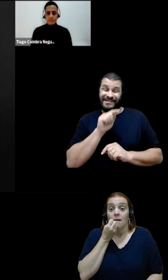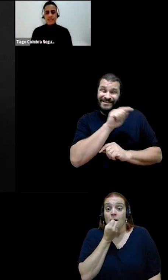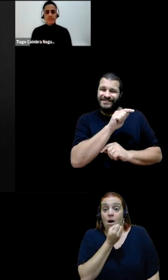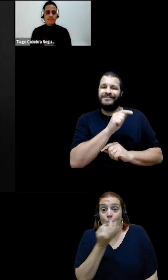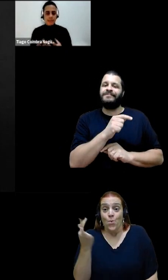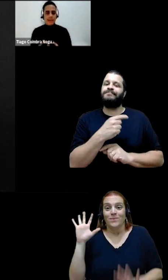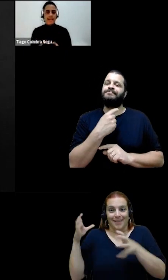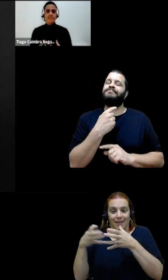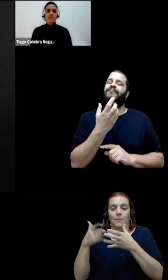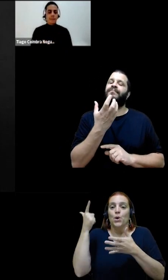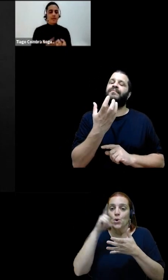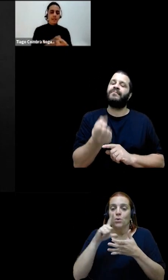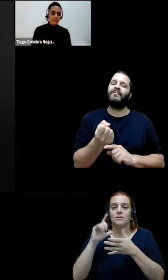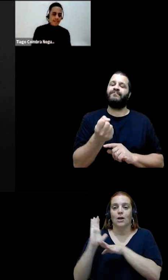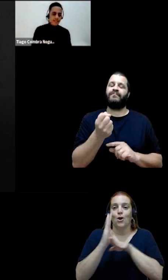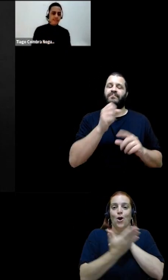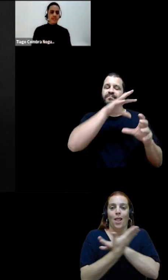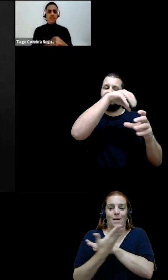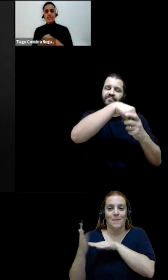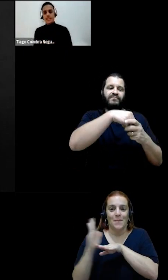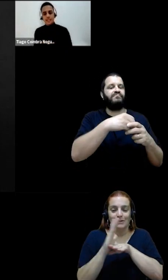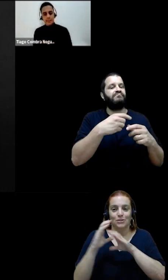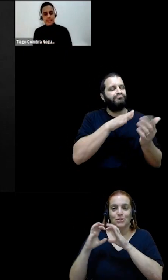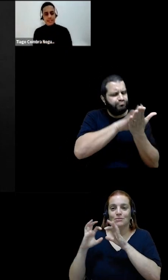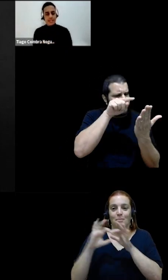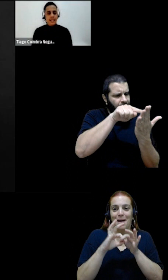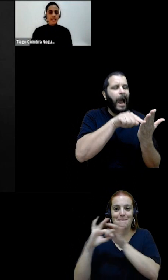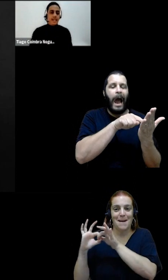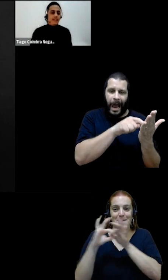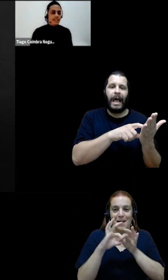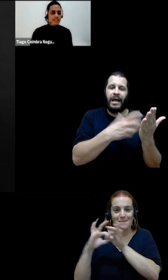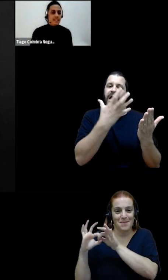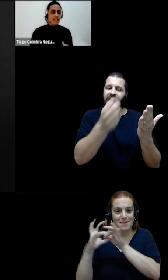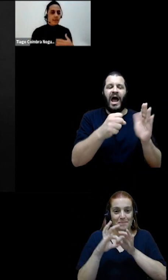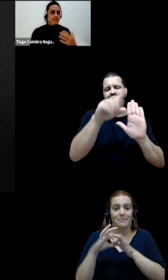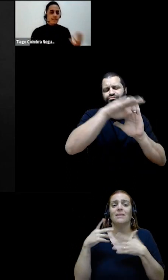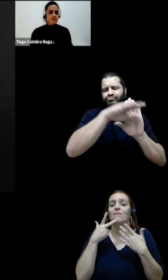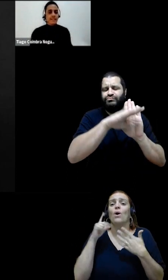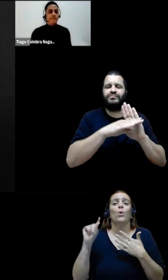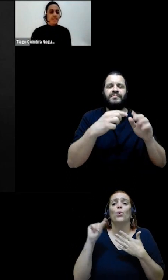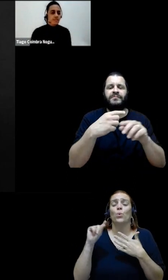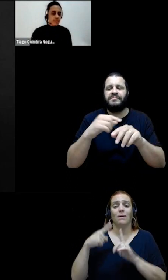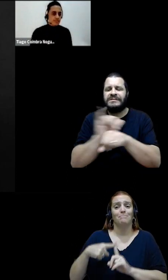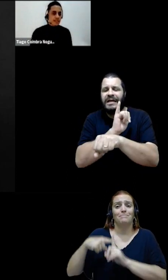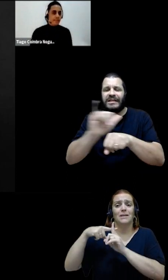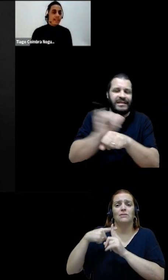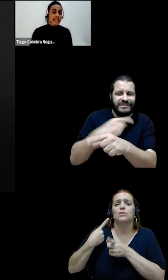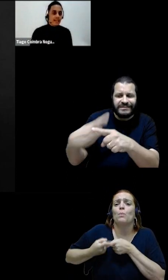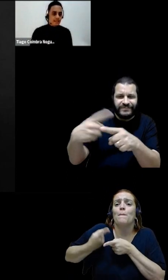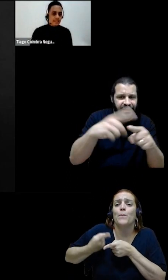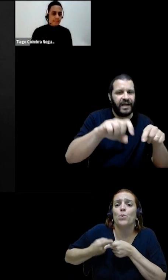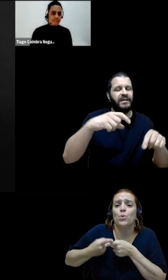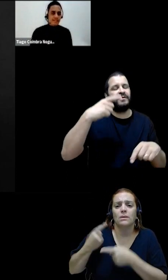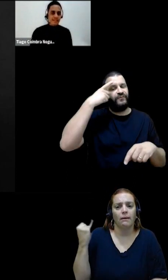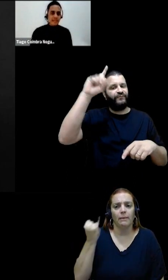equipes conseguem trabalhar de forma colaborativa e interdependente. E ele vai dizer que quais são os benefícios disso, né? Por que